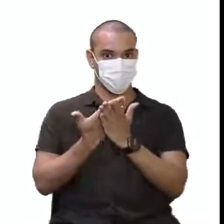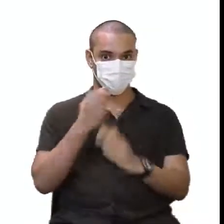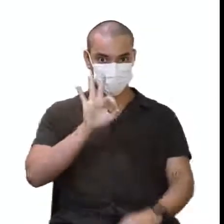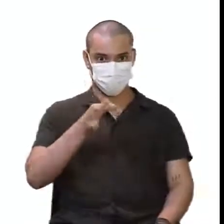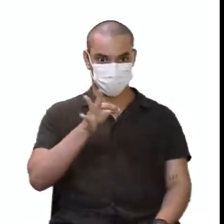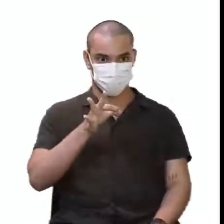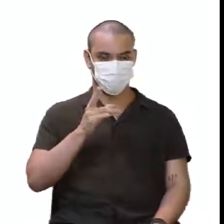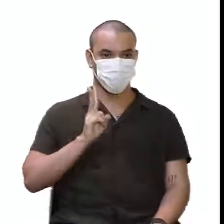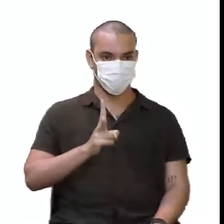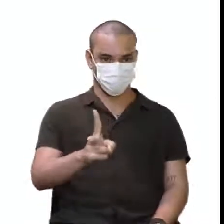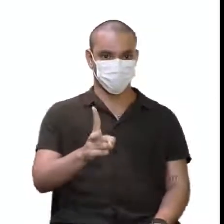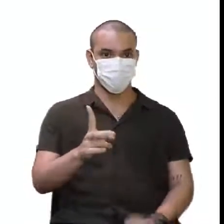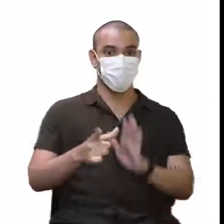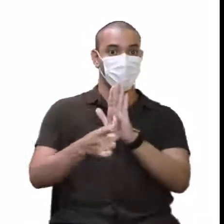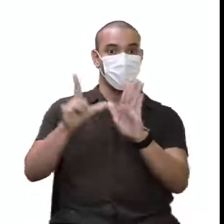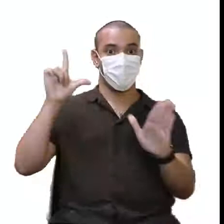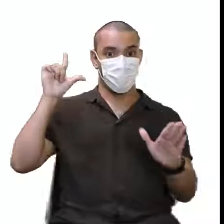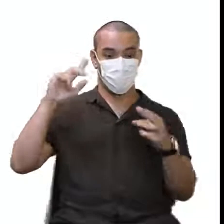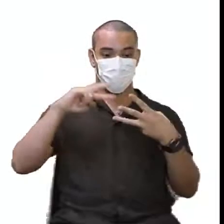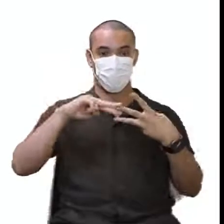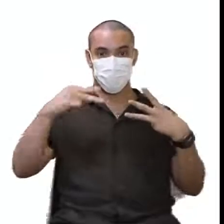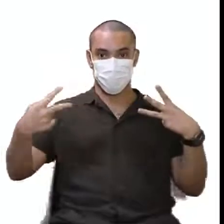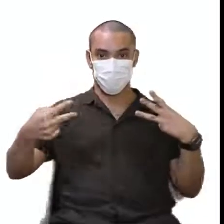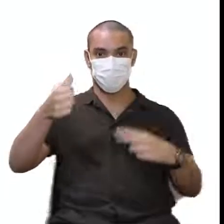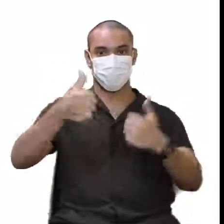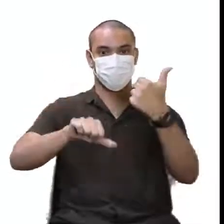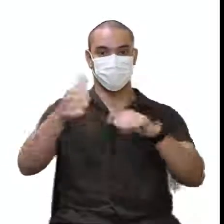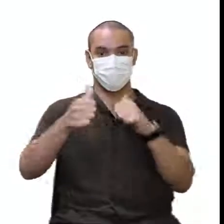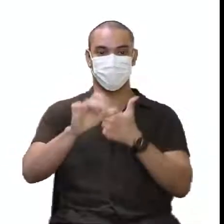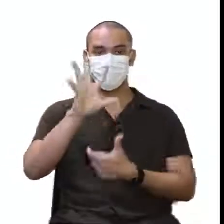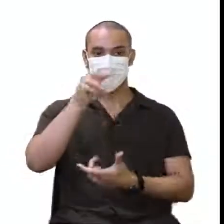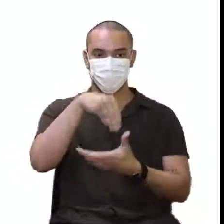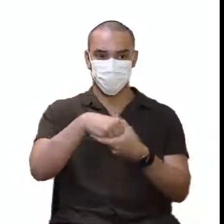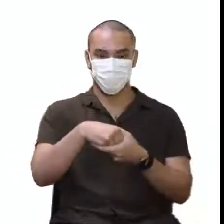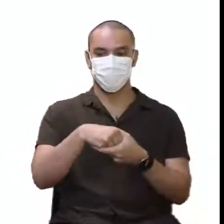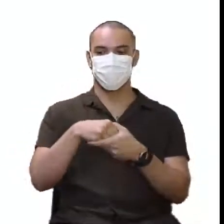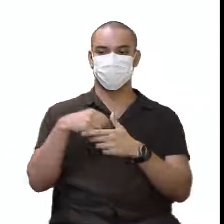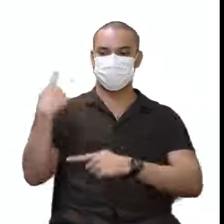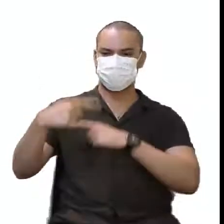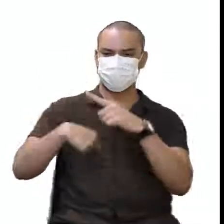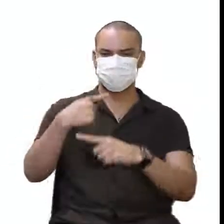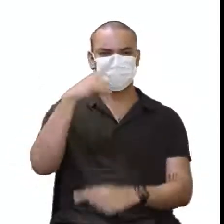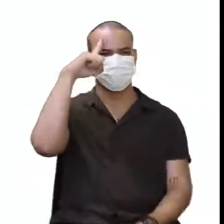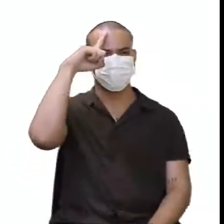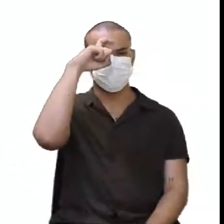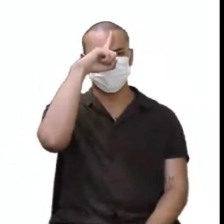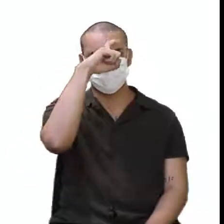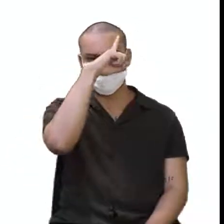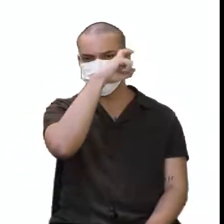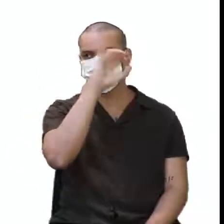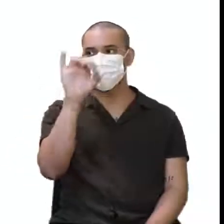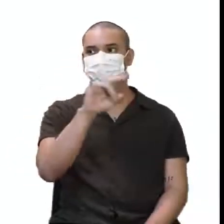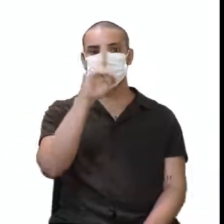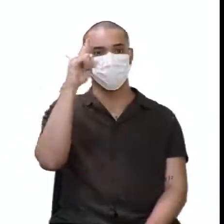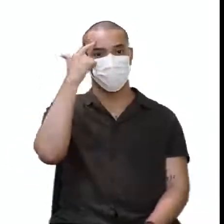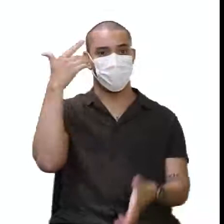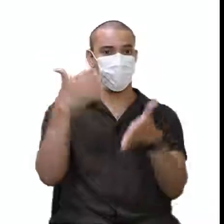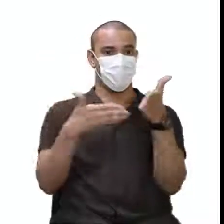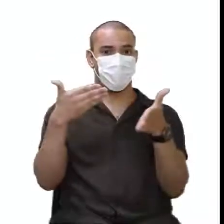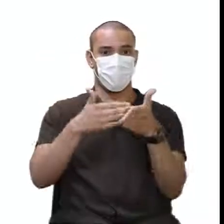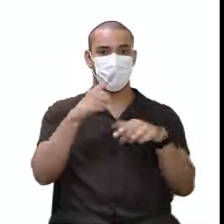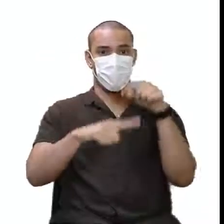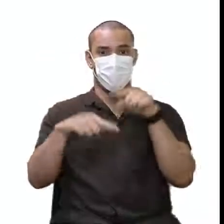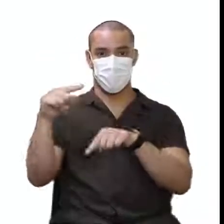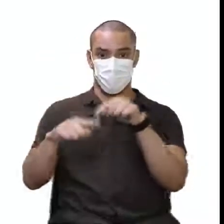seguindo. Anteriormente a Mendel, as análises de padrões de herança eram dificultadas ou confundidas pelo uso do